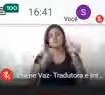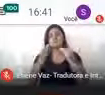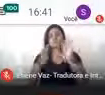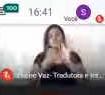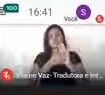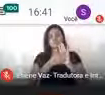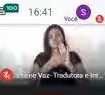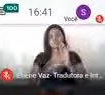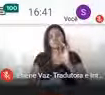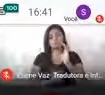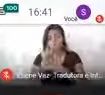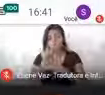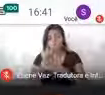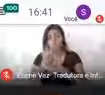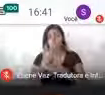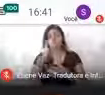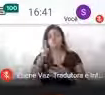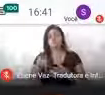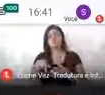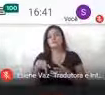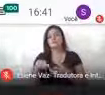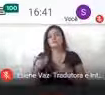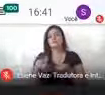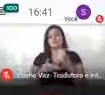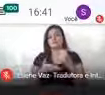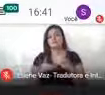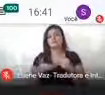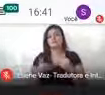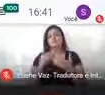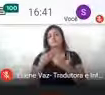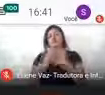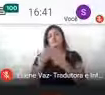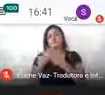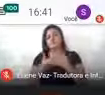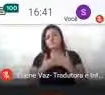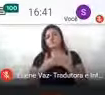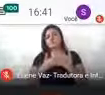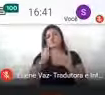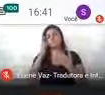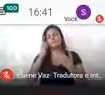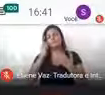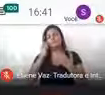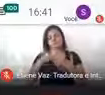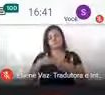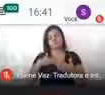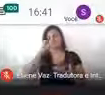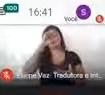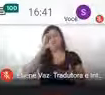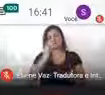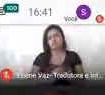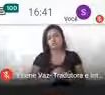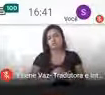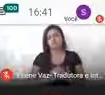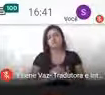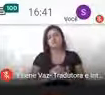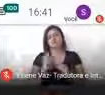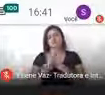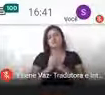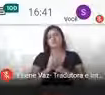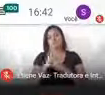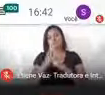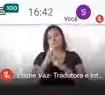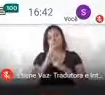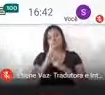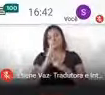estudos com a elaboração da minha tese de doutoramento, na qual eu fiz estudos